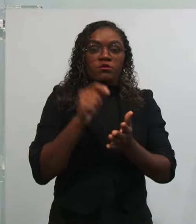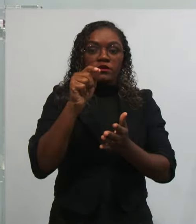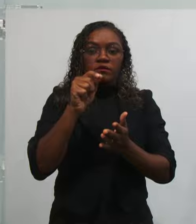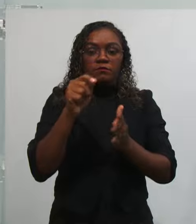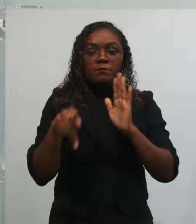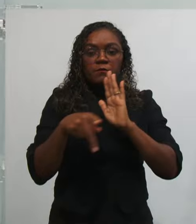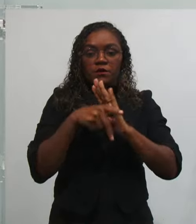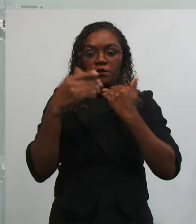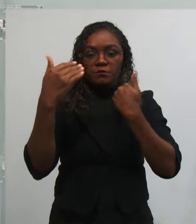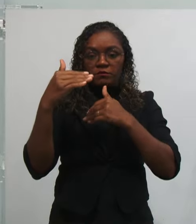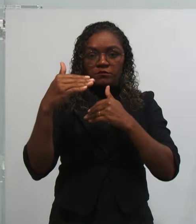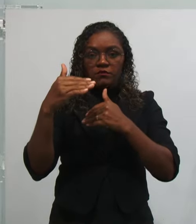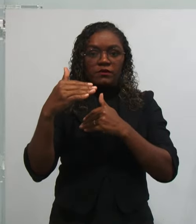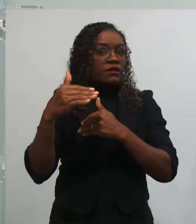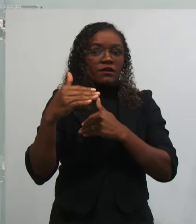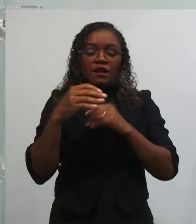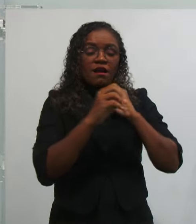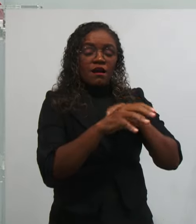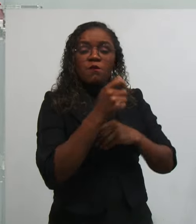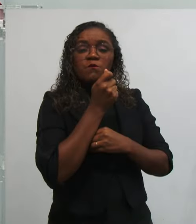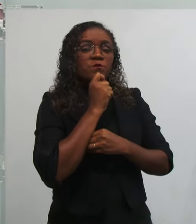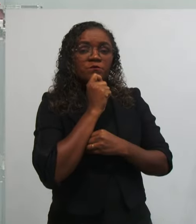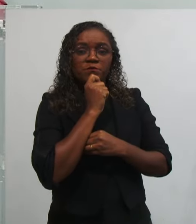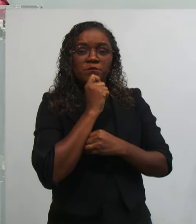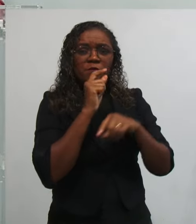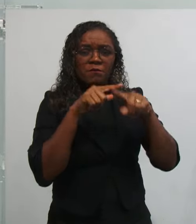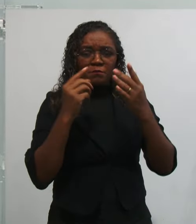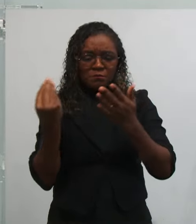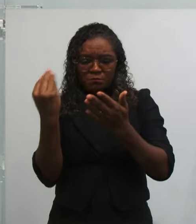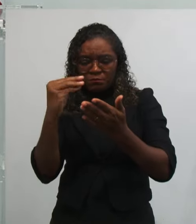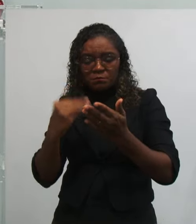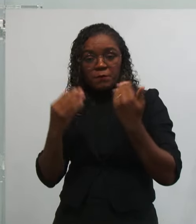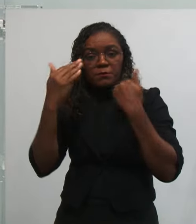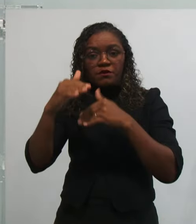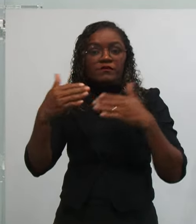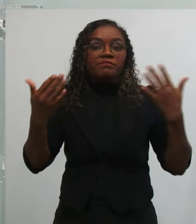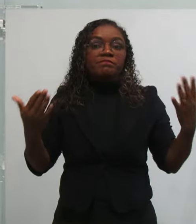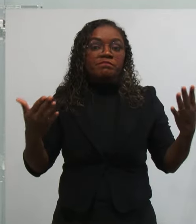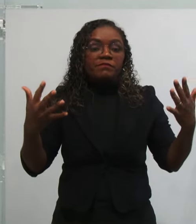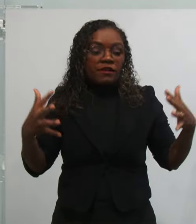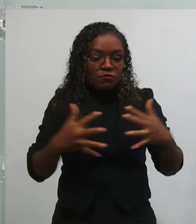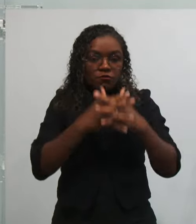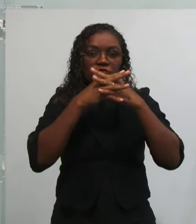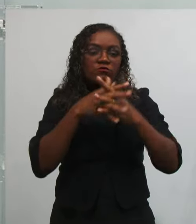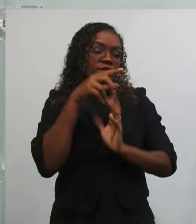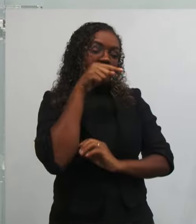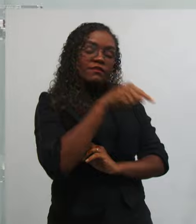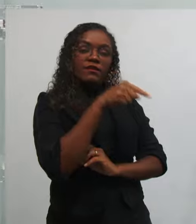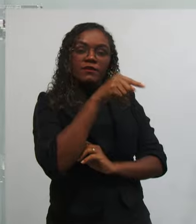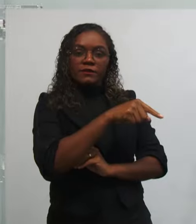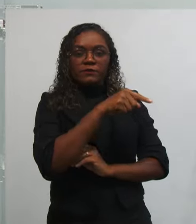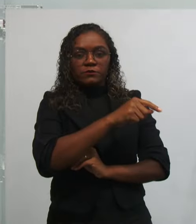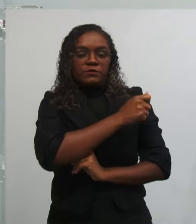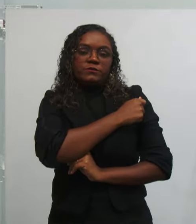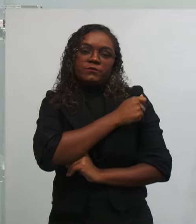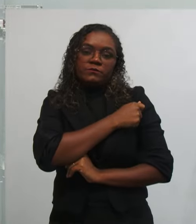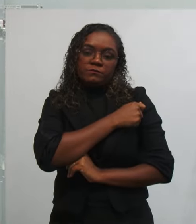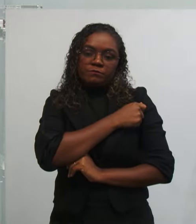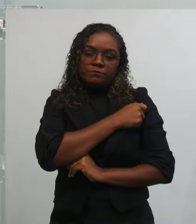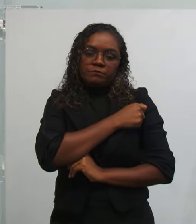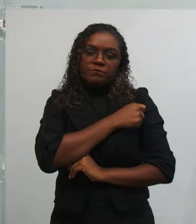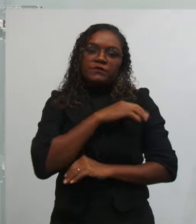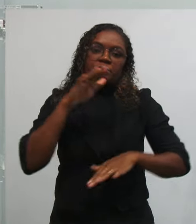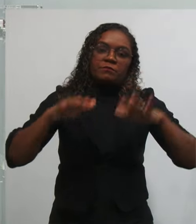de avaliação aquilo que ele não ensinou então muitas vezes no momento de de elaborar um instrumento de avaliação o professor começa